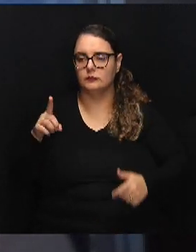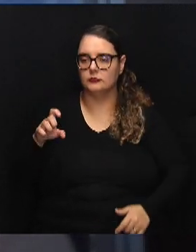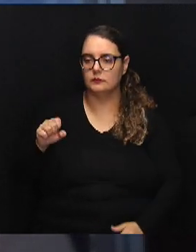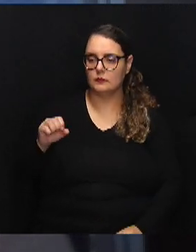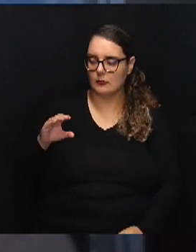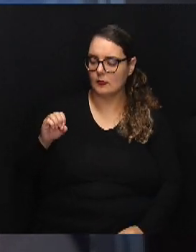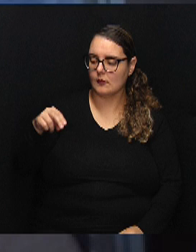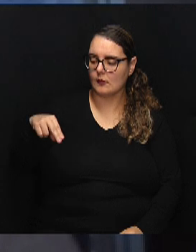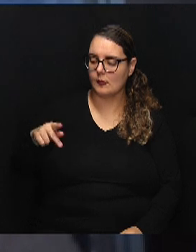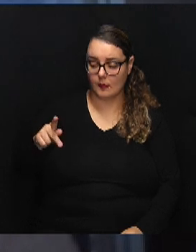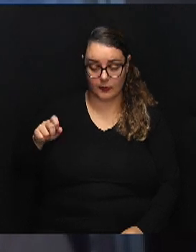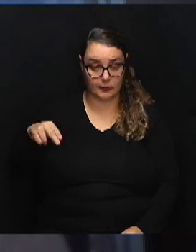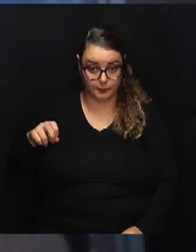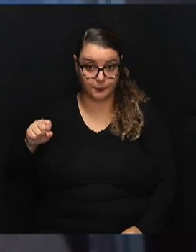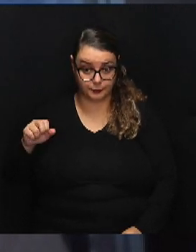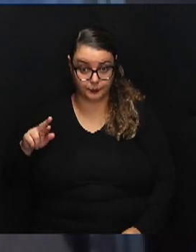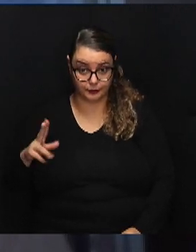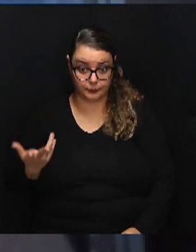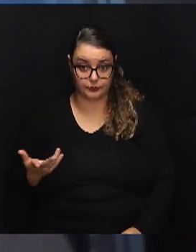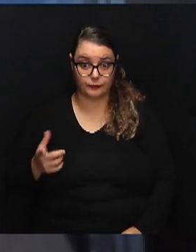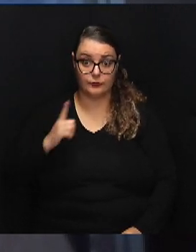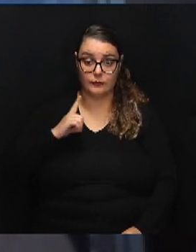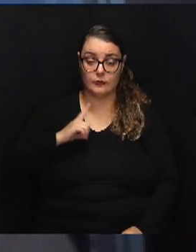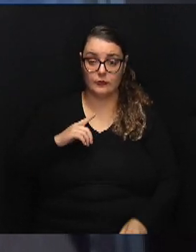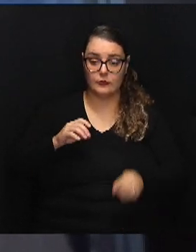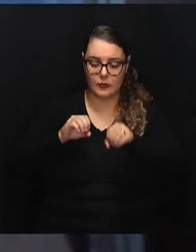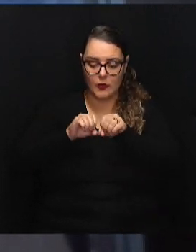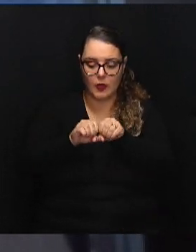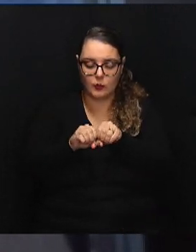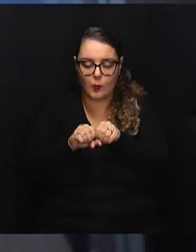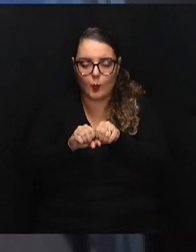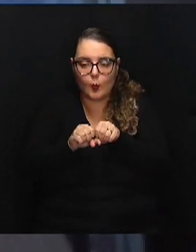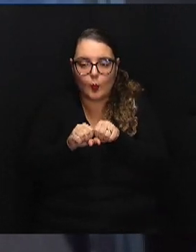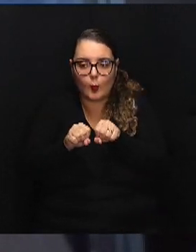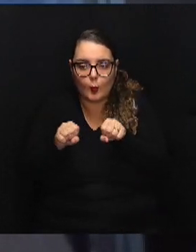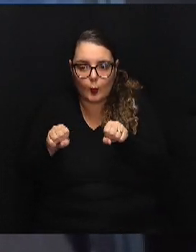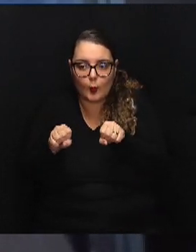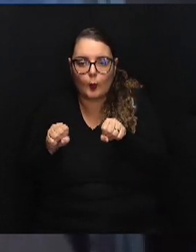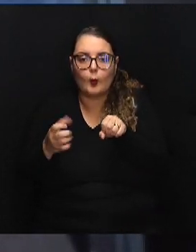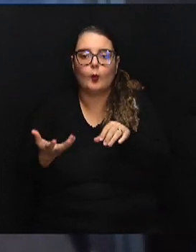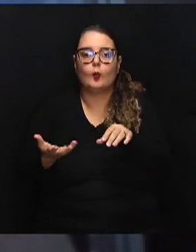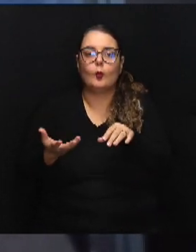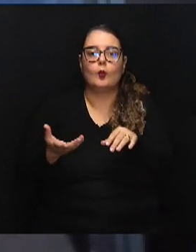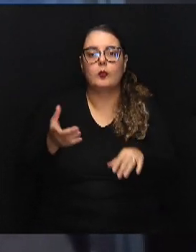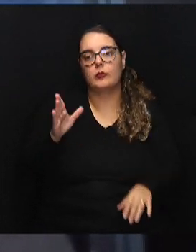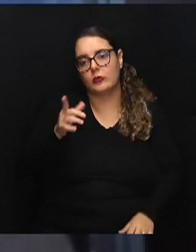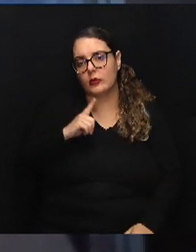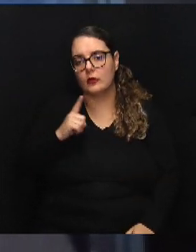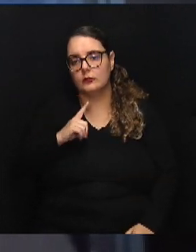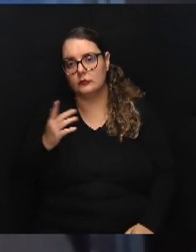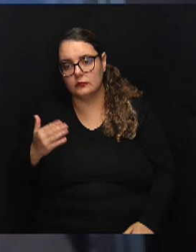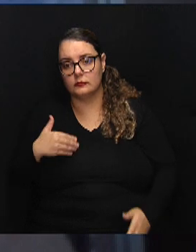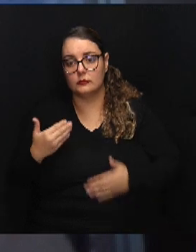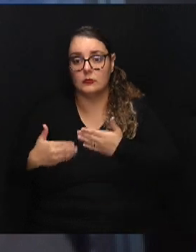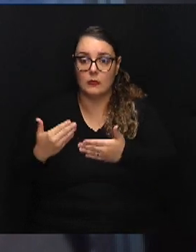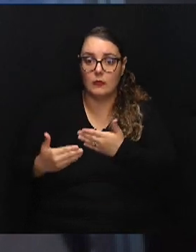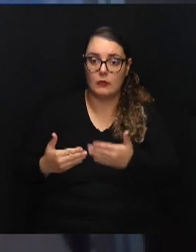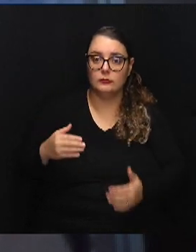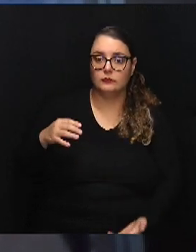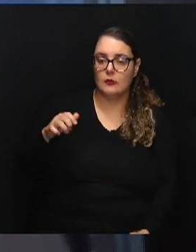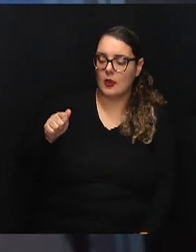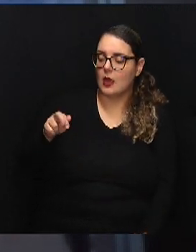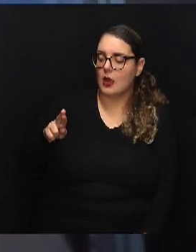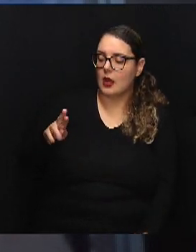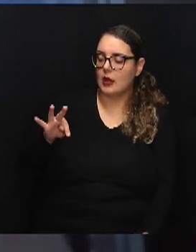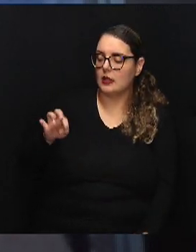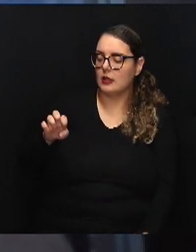assim, né? Então, alguém que já tem uma artéria mais estreitada, que já tem um processo de aterosclerose, né? Que